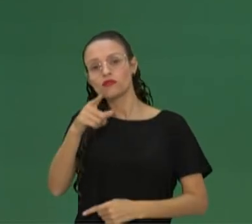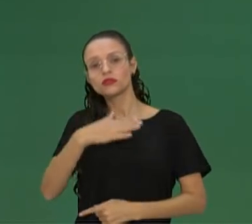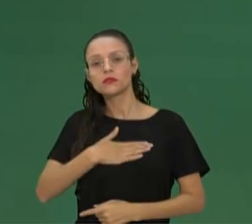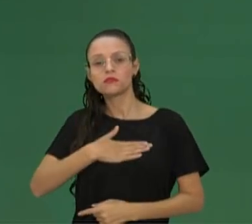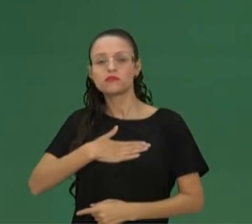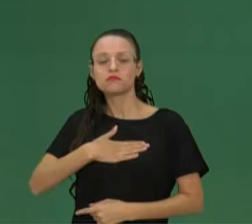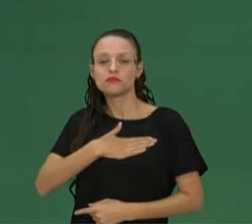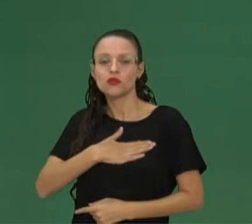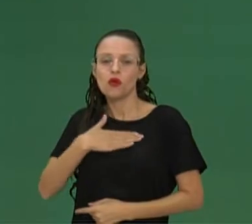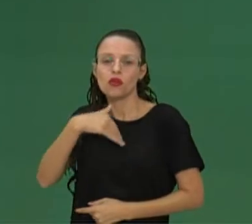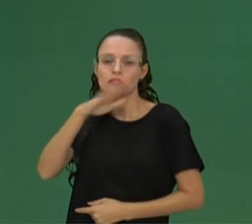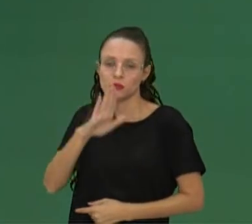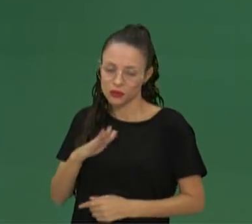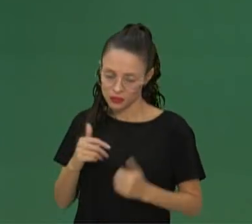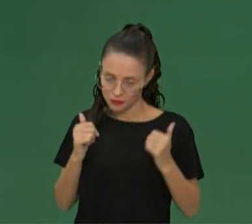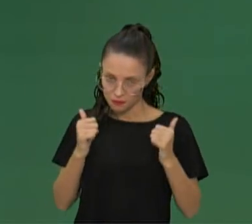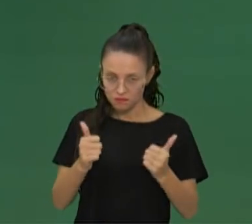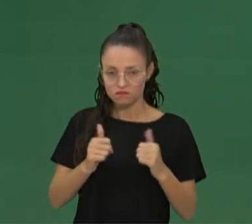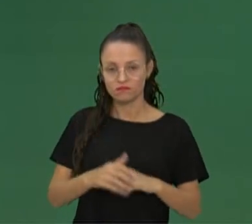em todos os exercícios, tá bom?